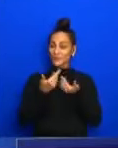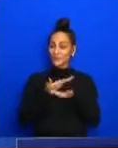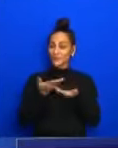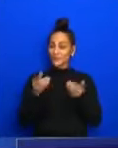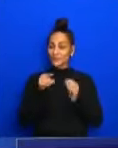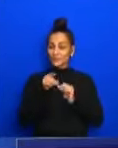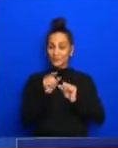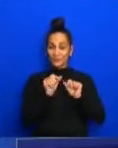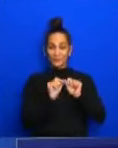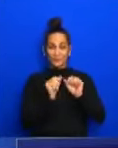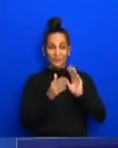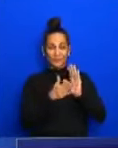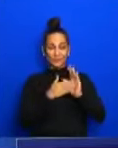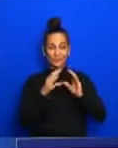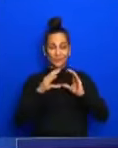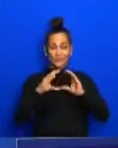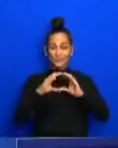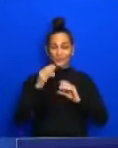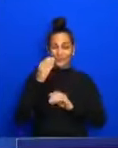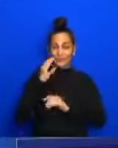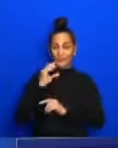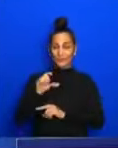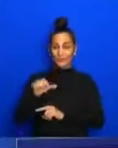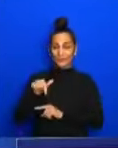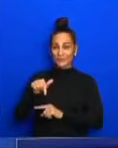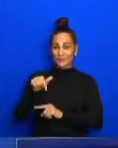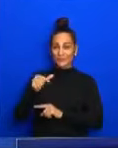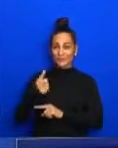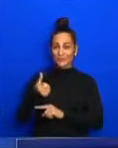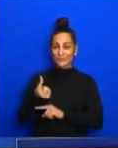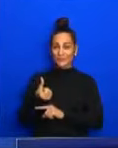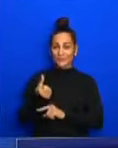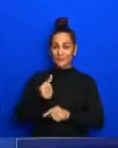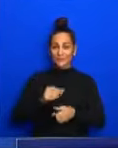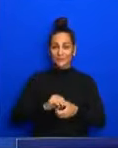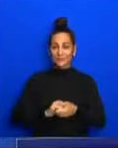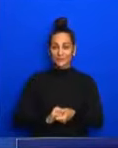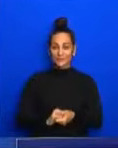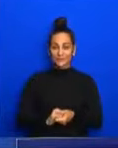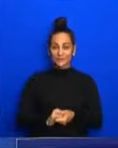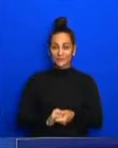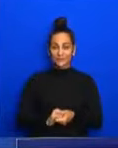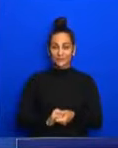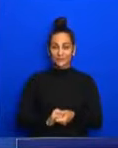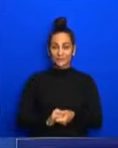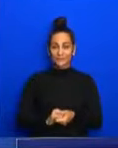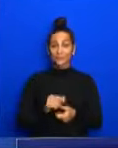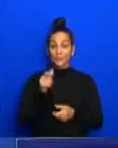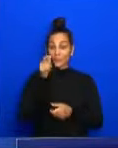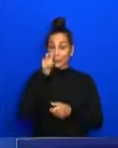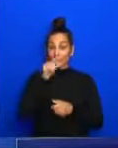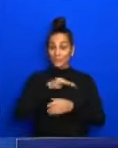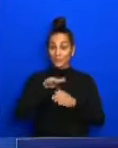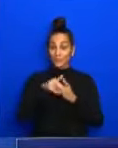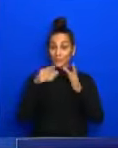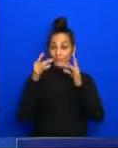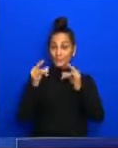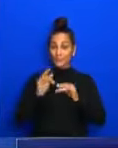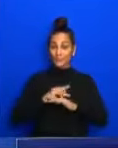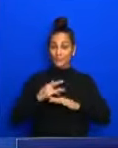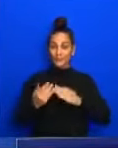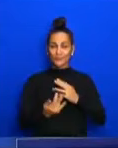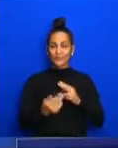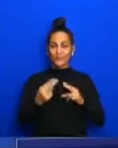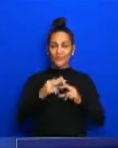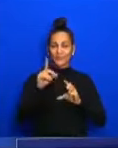para você que apostou. Bola rosa 76. Rosa número 76. Você de olho em cada detalhe por meio